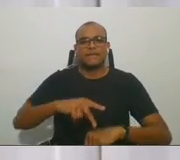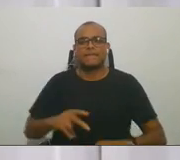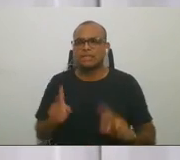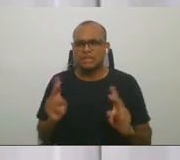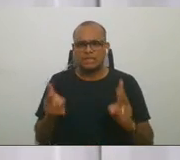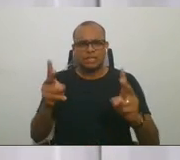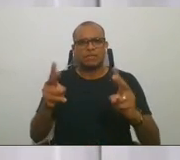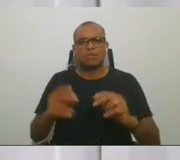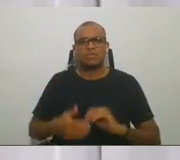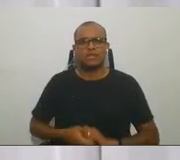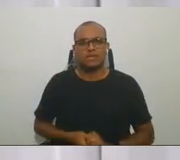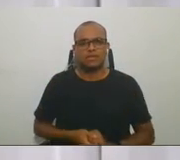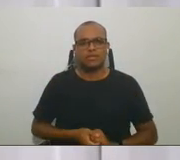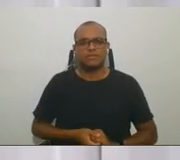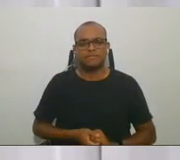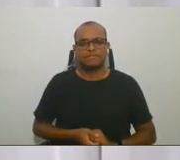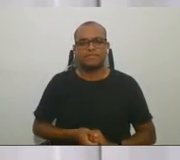conservadora.